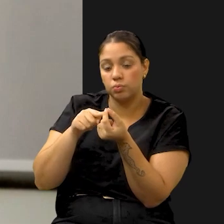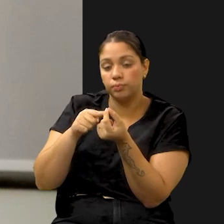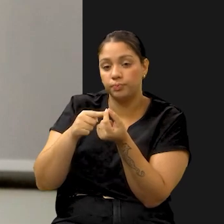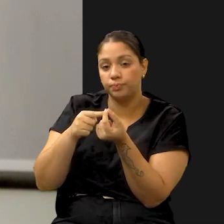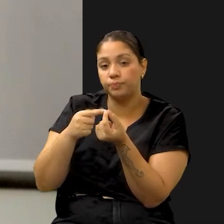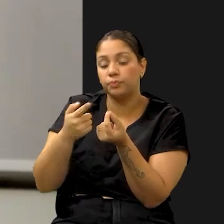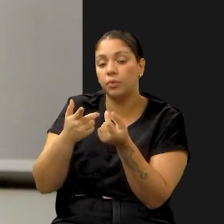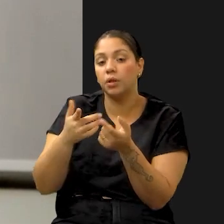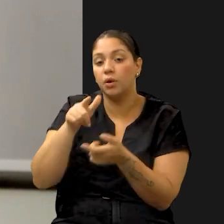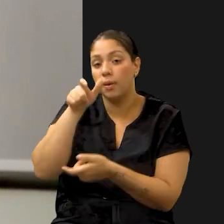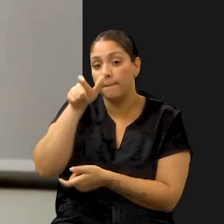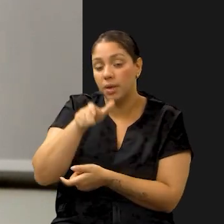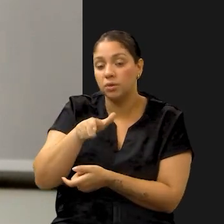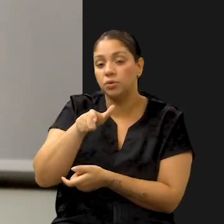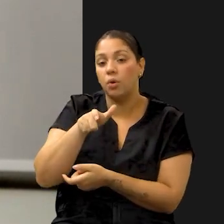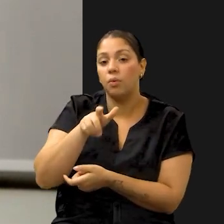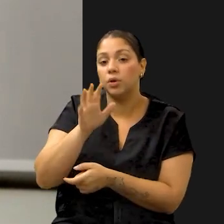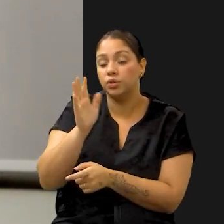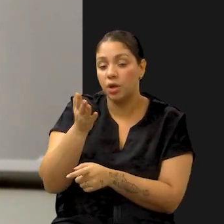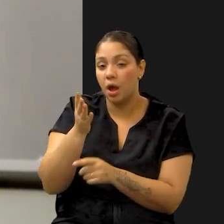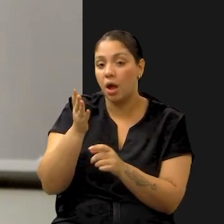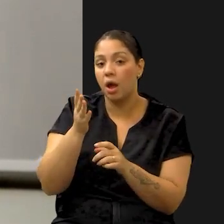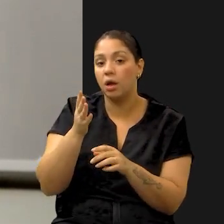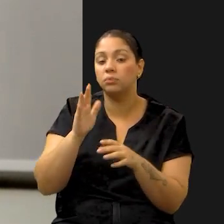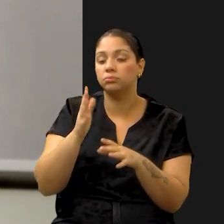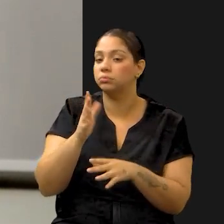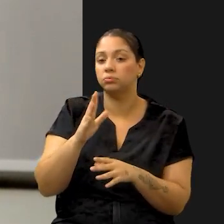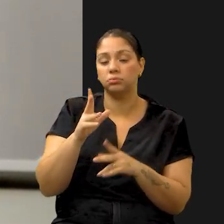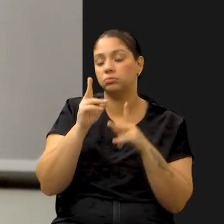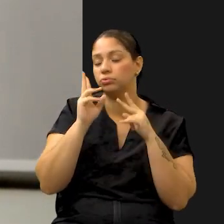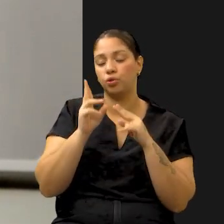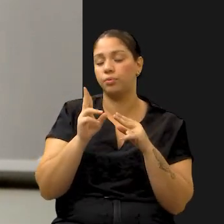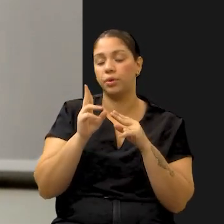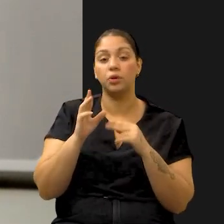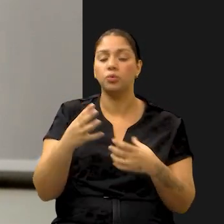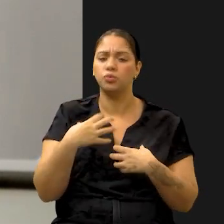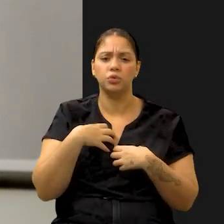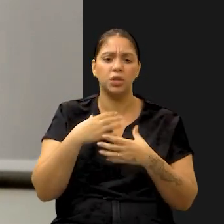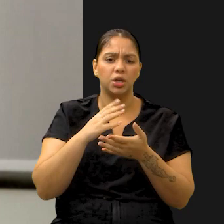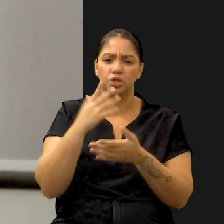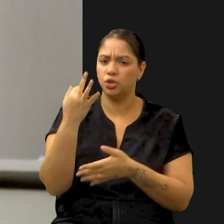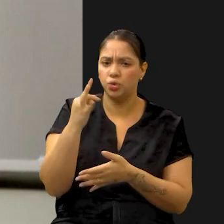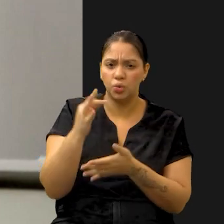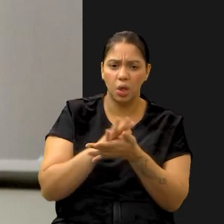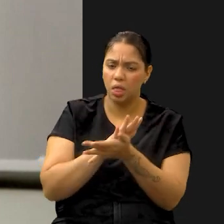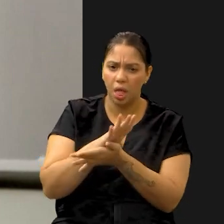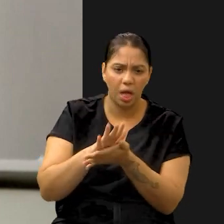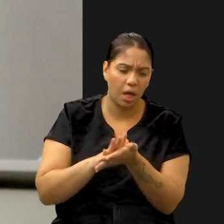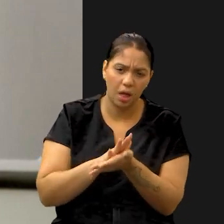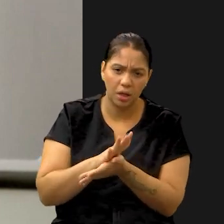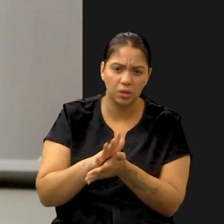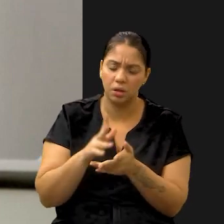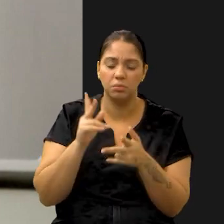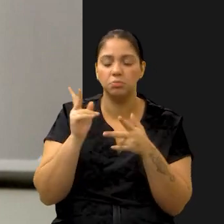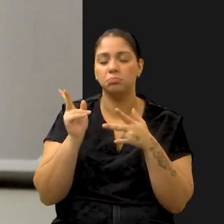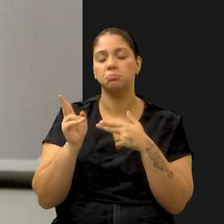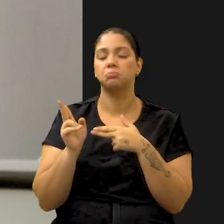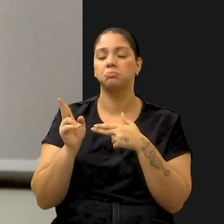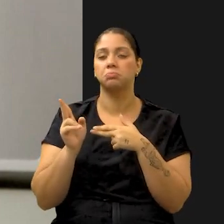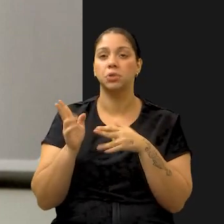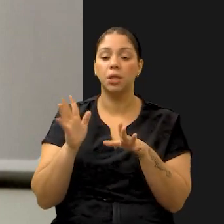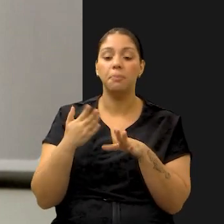região anal. No caso, o paciente que está fazendo o exame, ele está sedado, então ele não sente dor, ele não